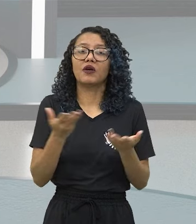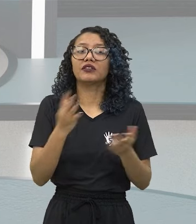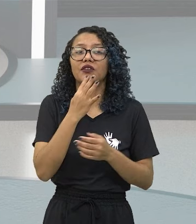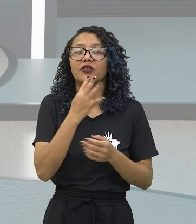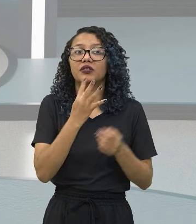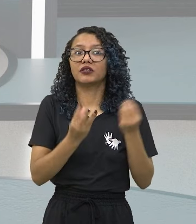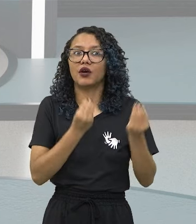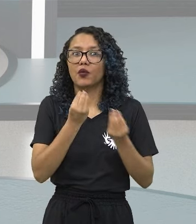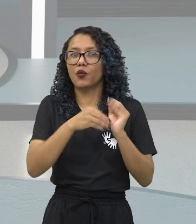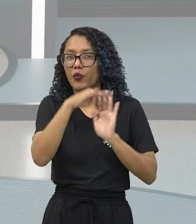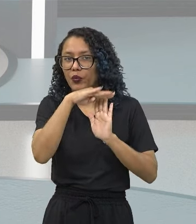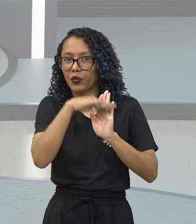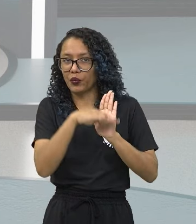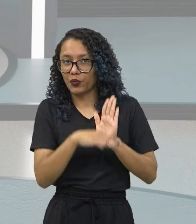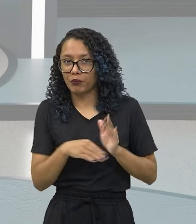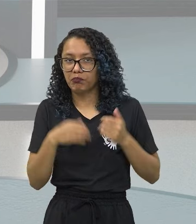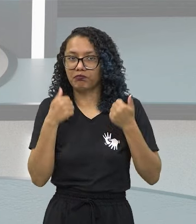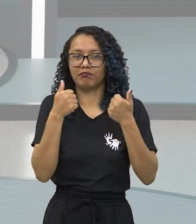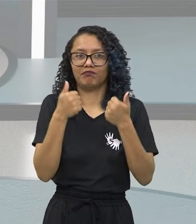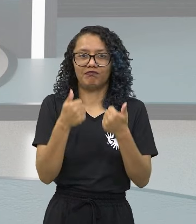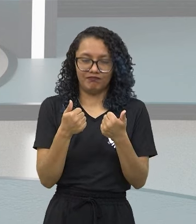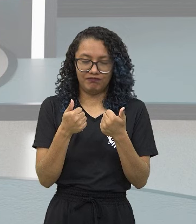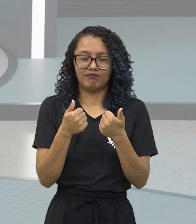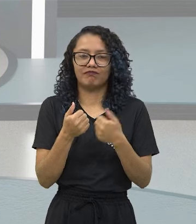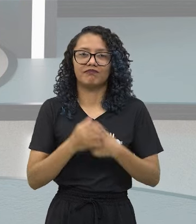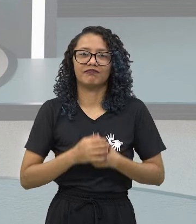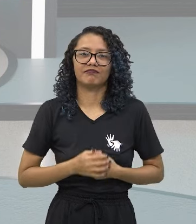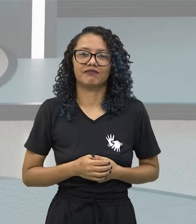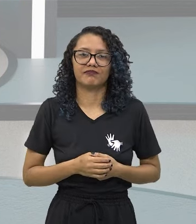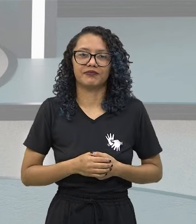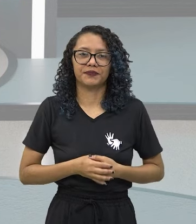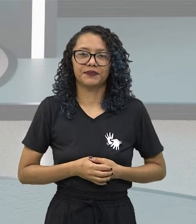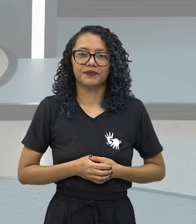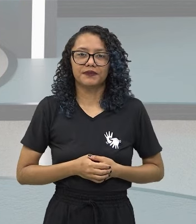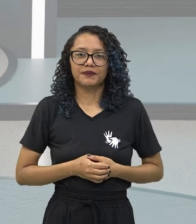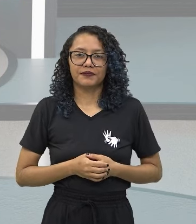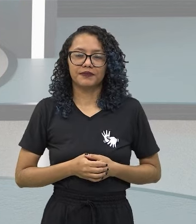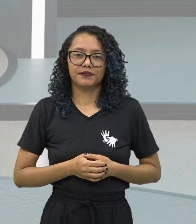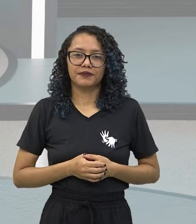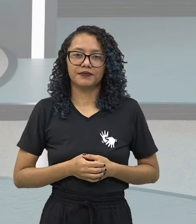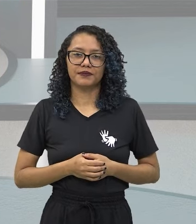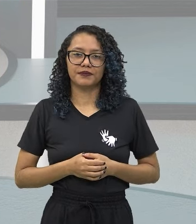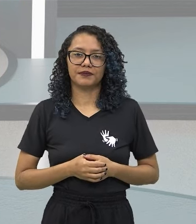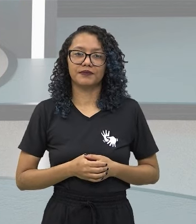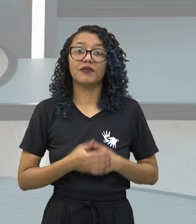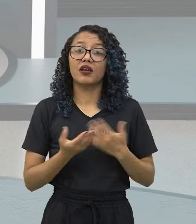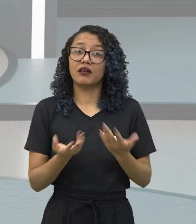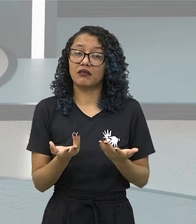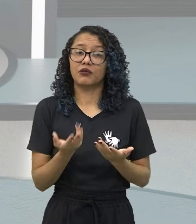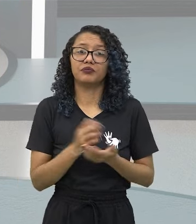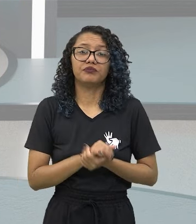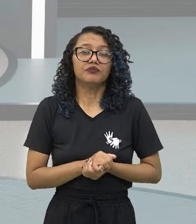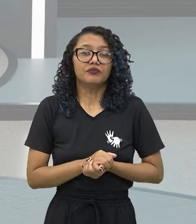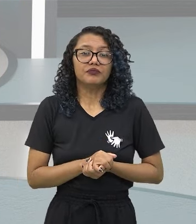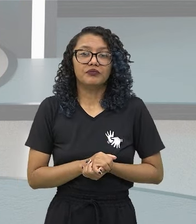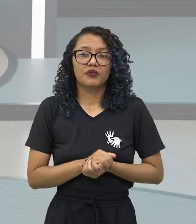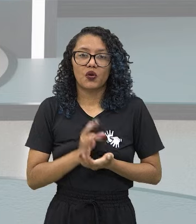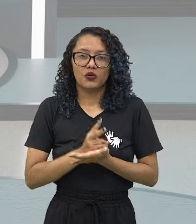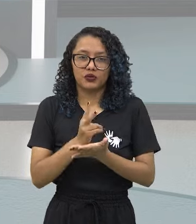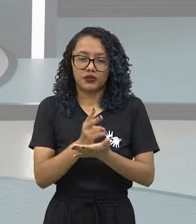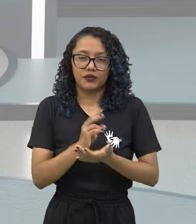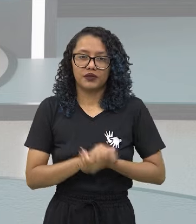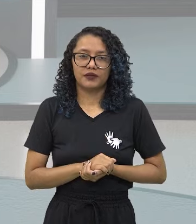conhecer o pretérito perfeito composto. Então, como o nome já indica, tá? Vamos lá dar uma